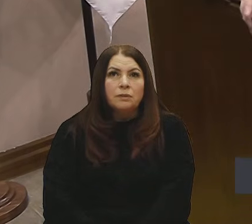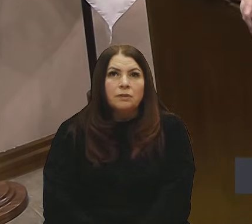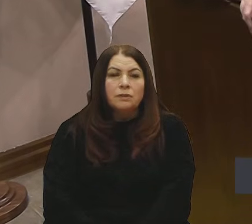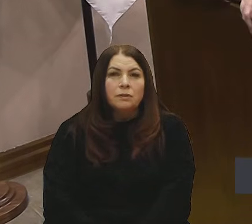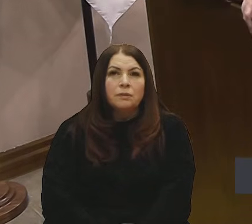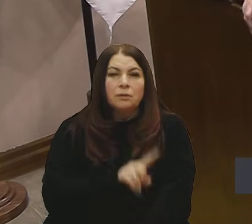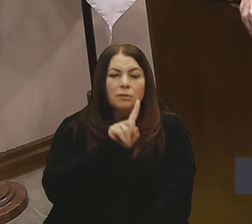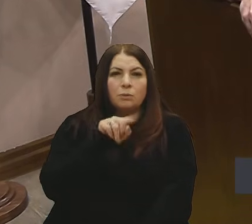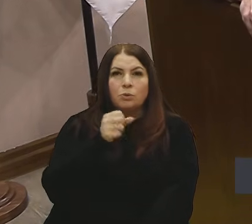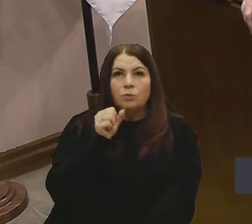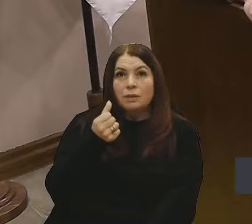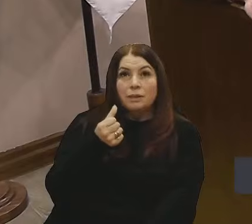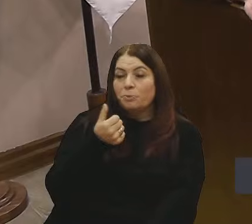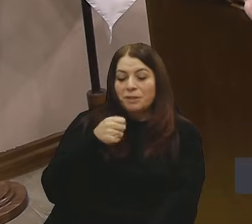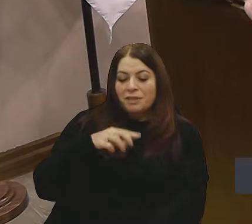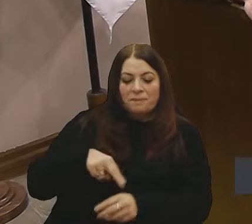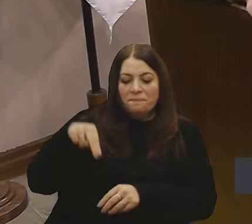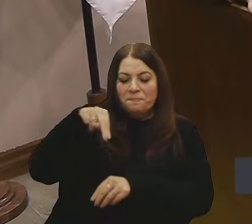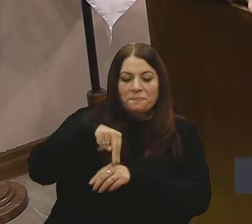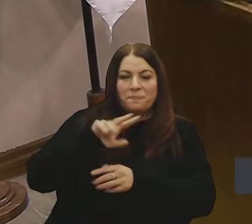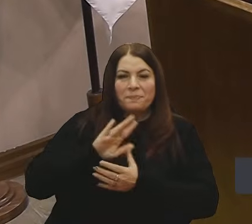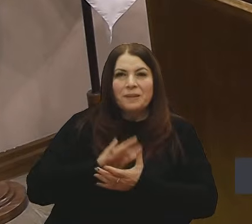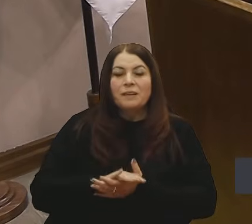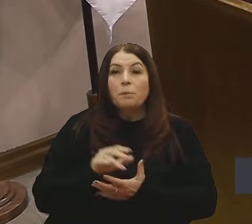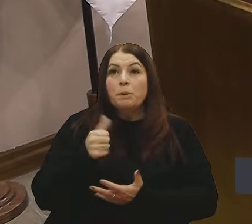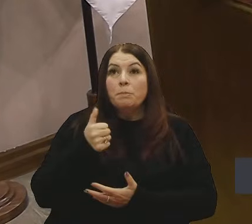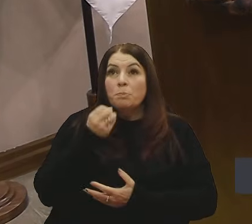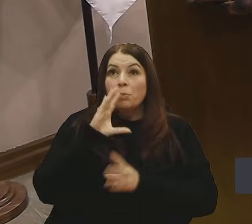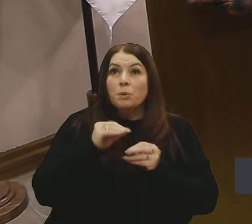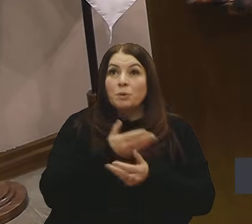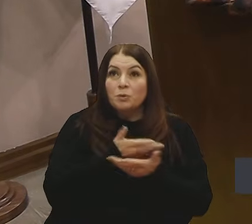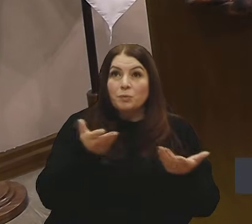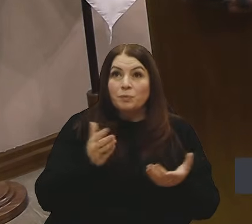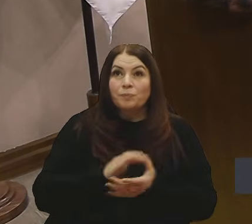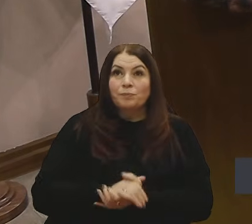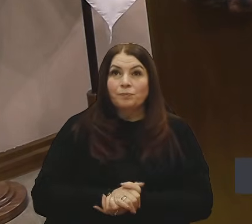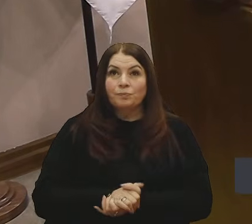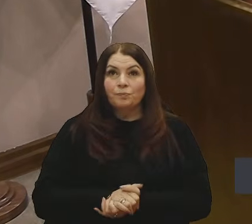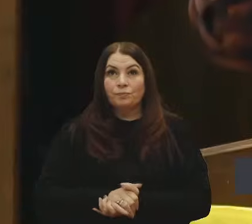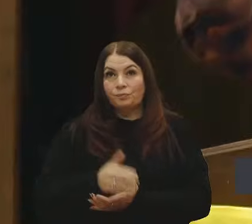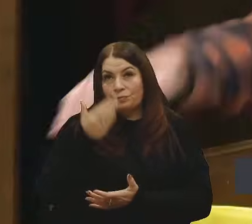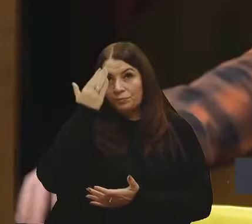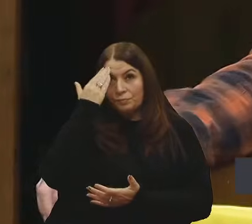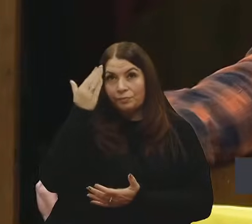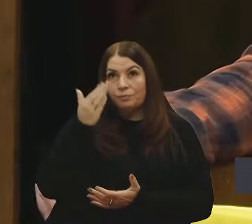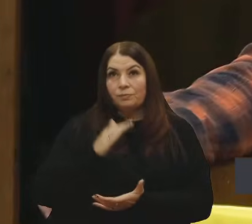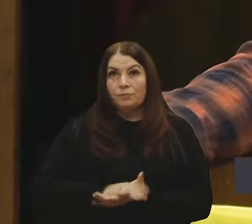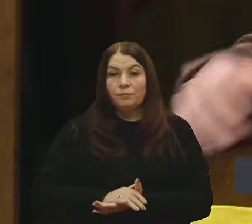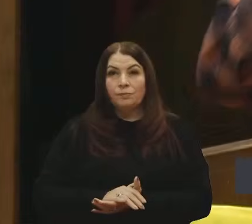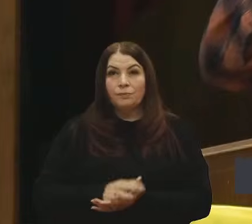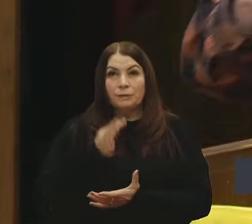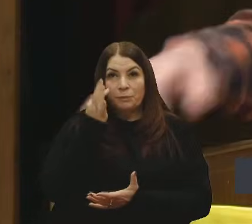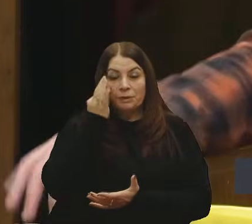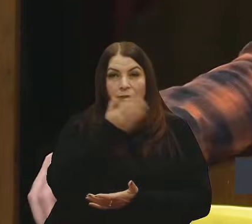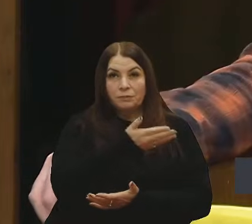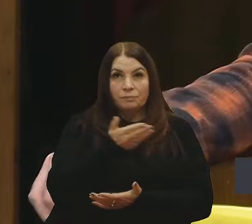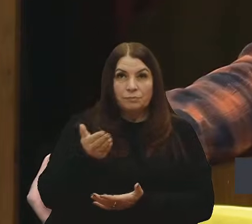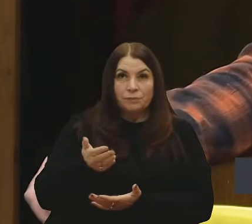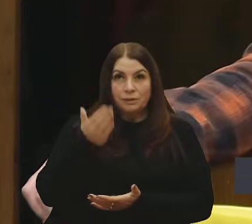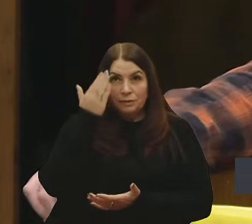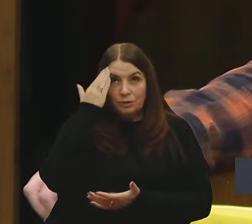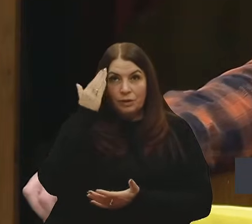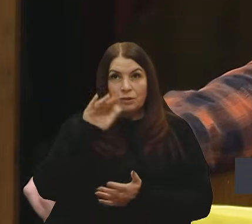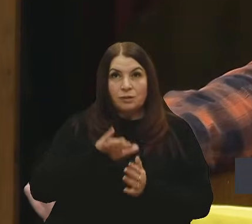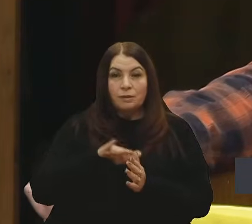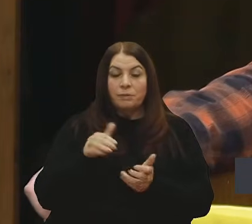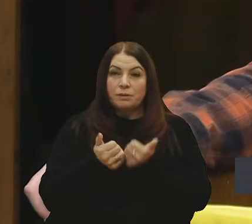1,86 m, não precisa de banquinho. Primeiramente, boa noite a todos, né? Agradecer aí a presença de todo mundo. Obrigado à mesa.